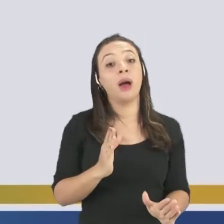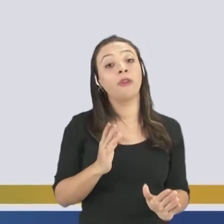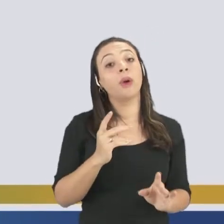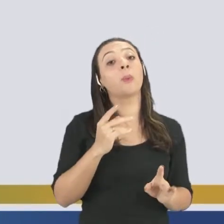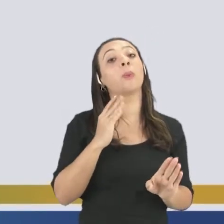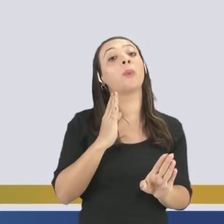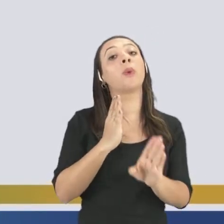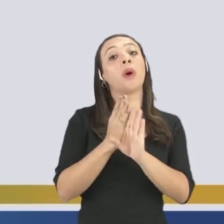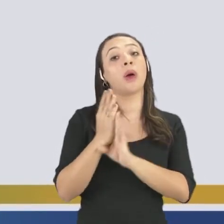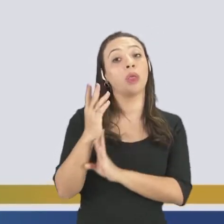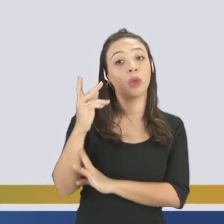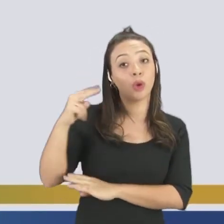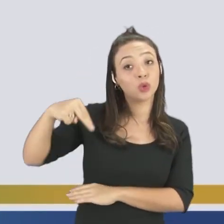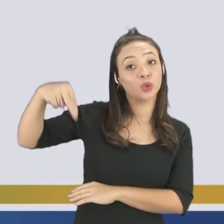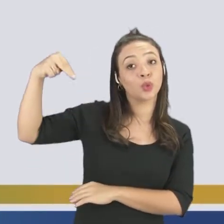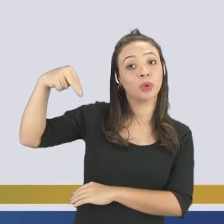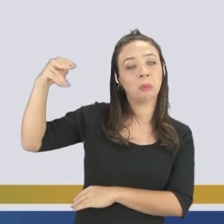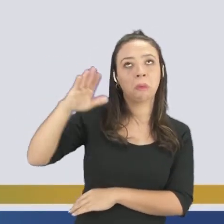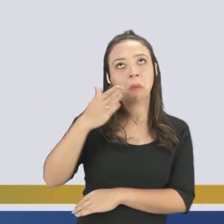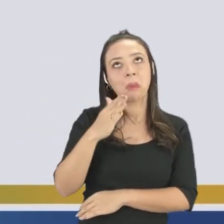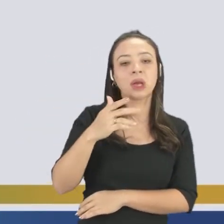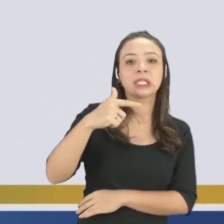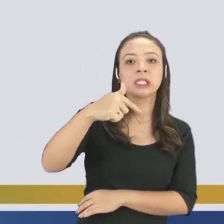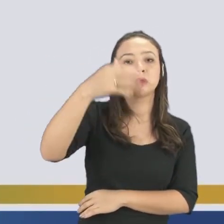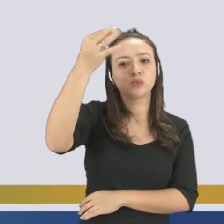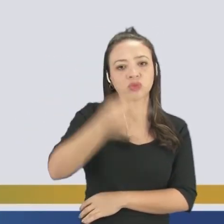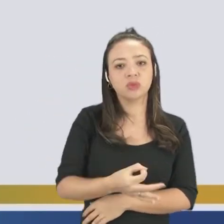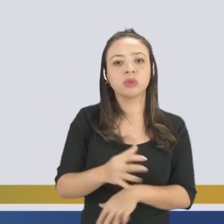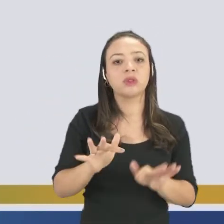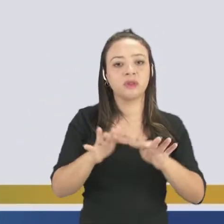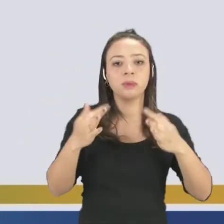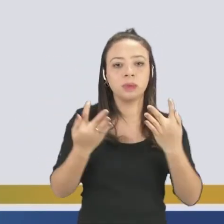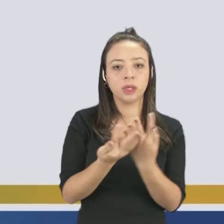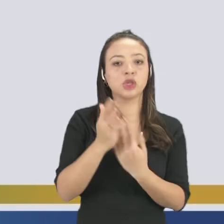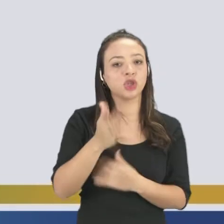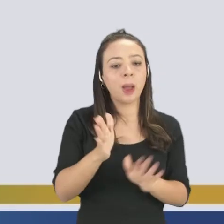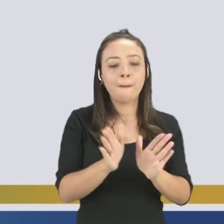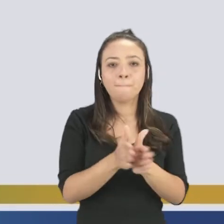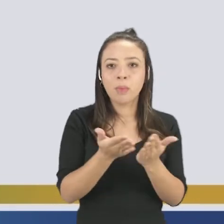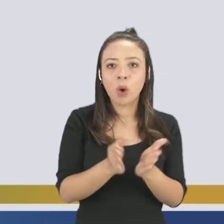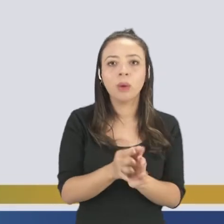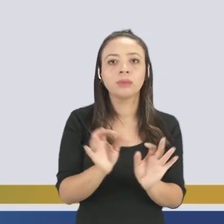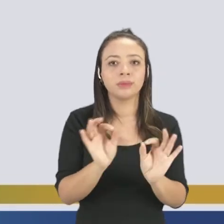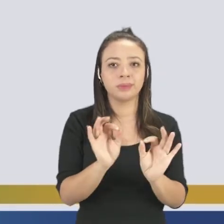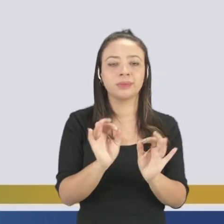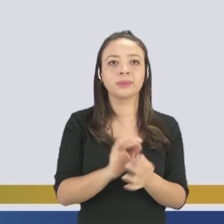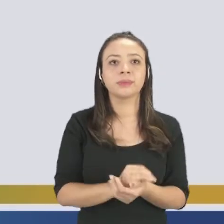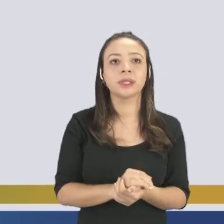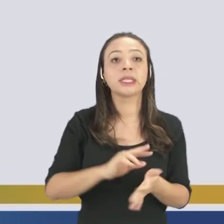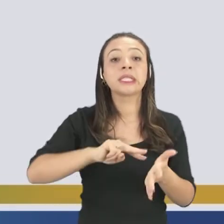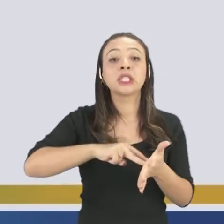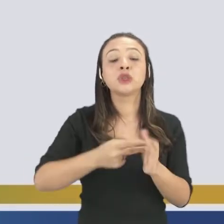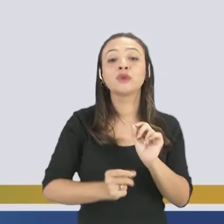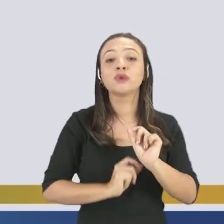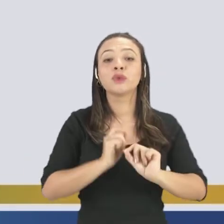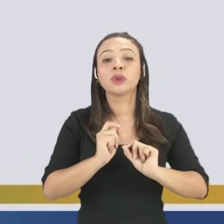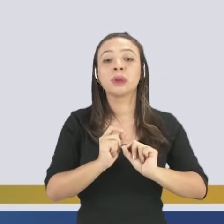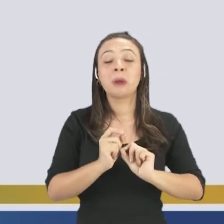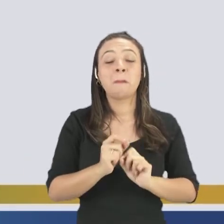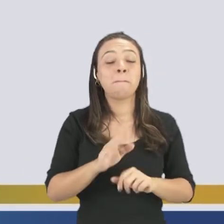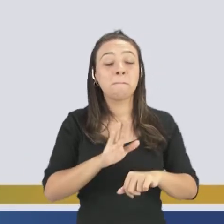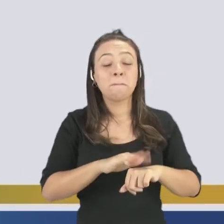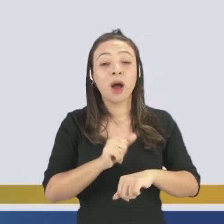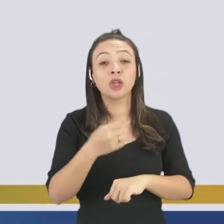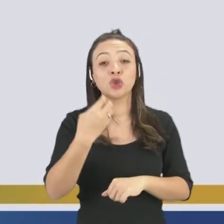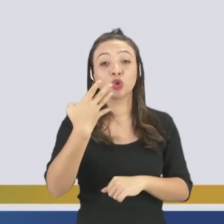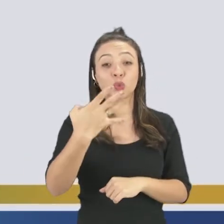das famílias deixaram essa condição, o que equivale a mais de 4 milhões de